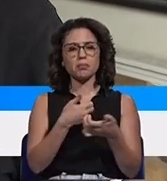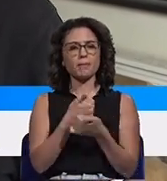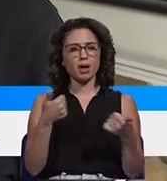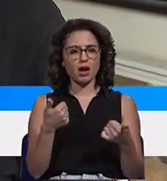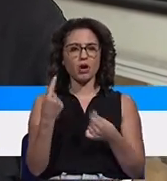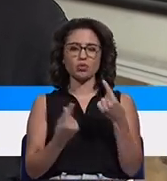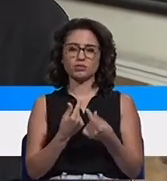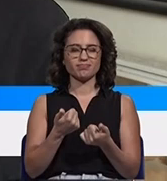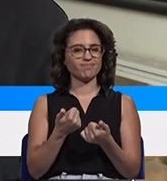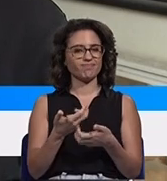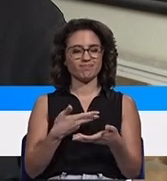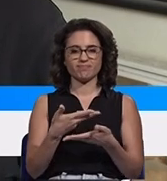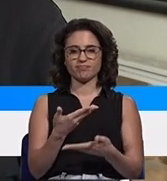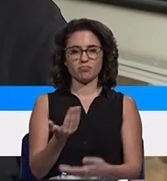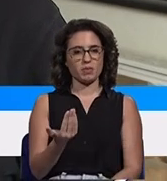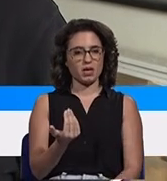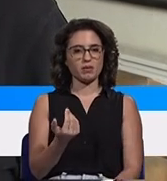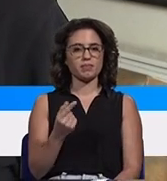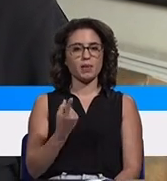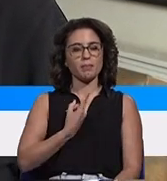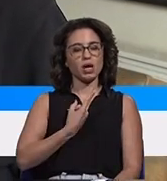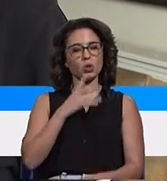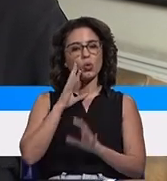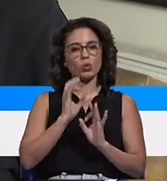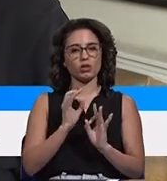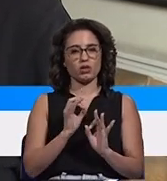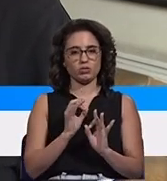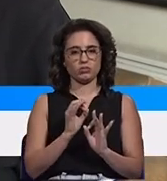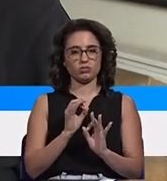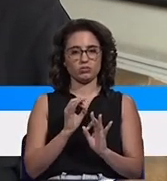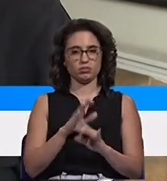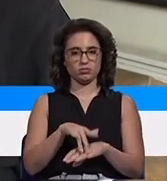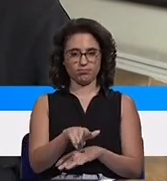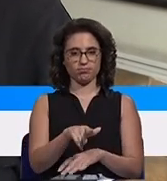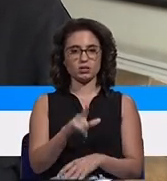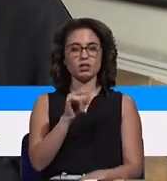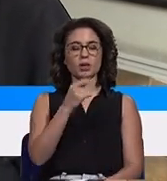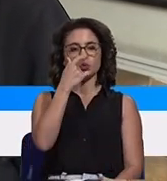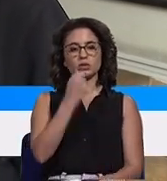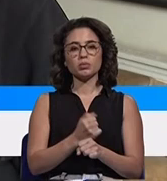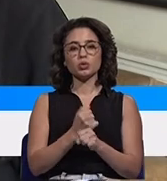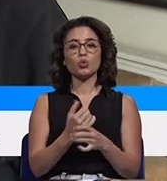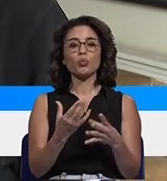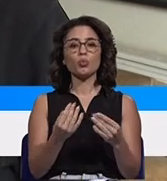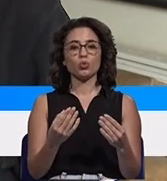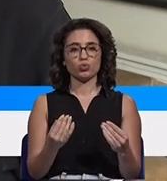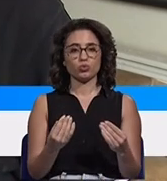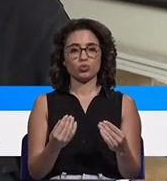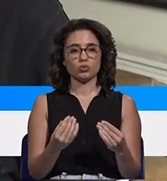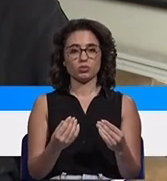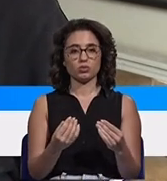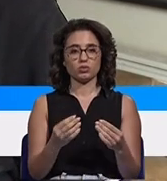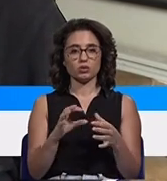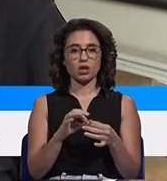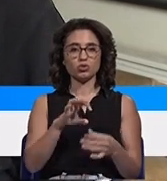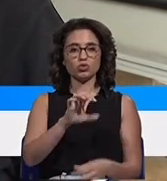bem, e portanto nós temos de ter o máximo de cuidado nesse sentido. E há muitos trabalhadores, quer aqui a nível regional, quer a